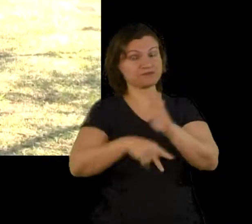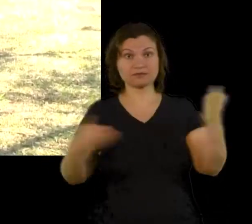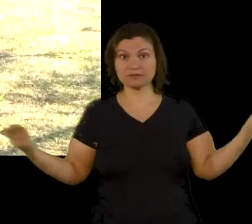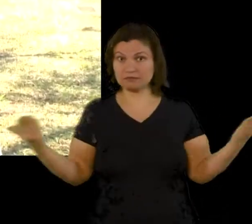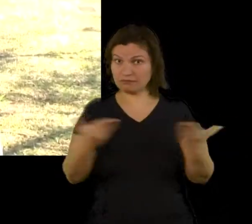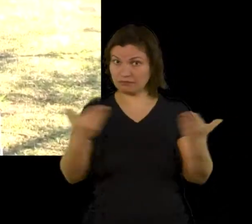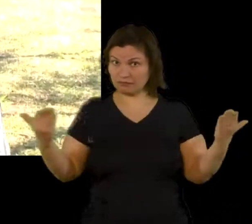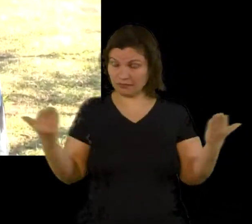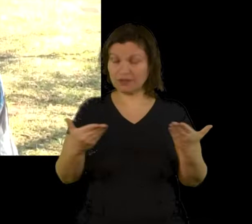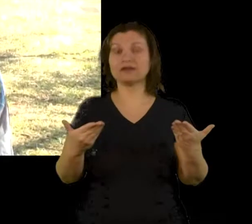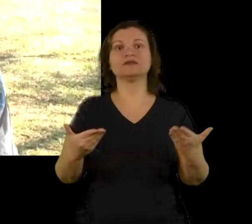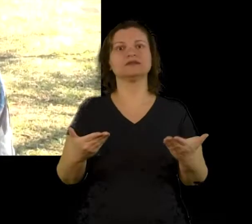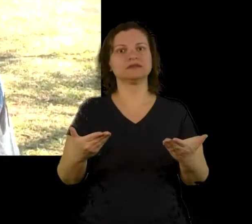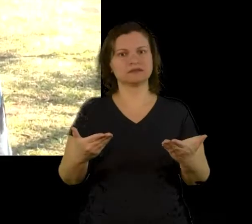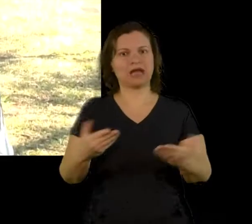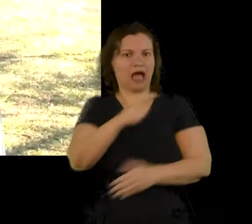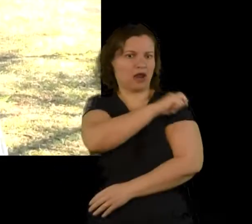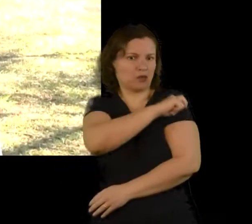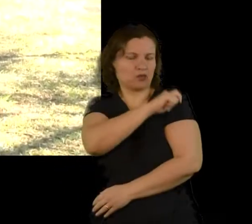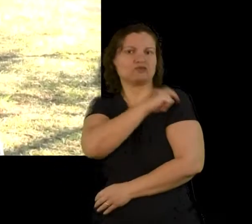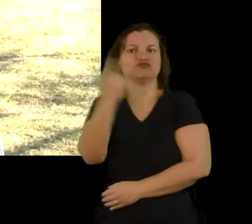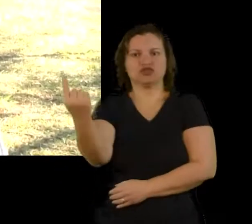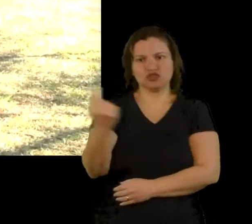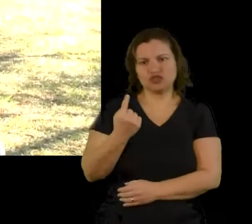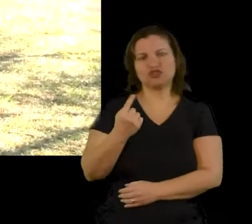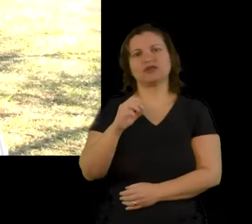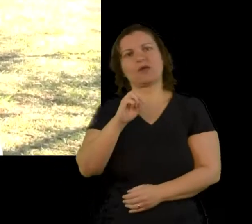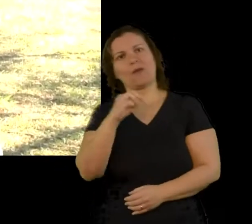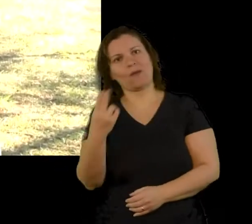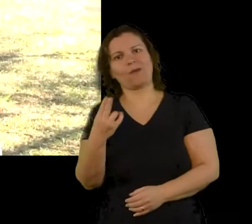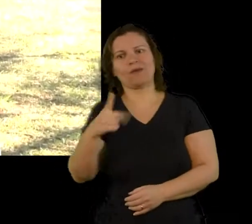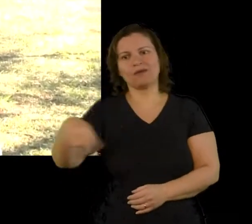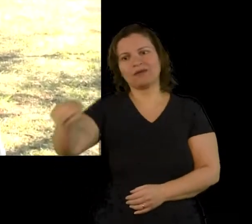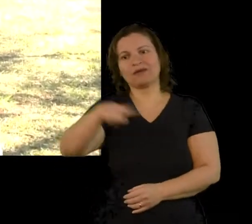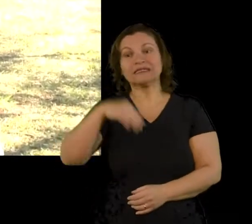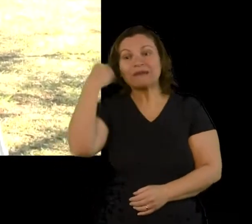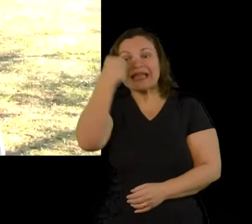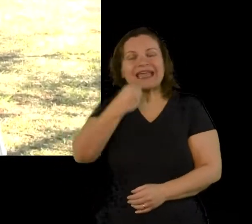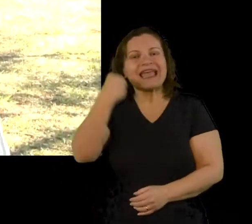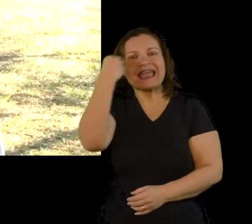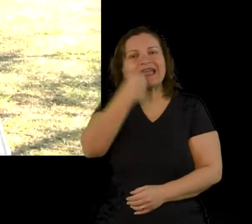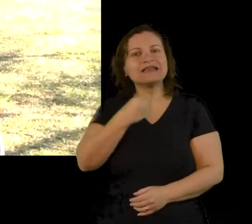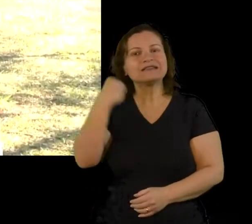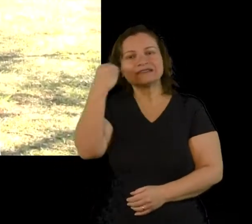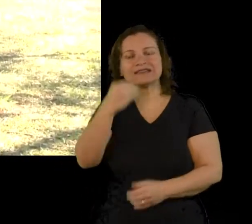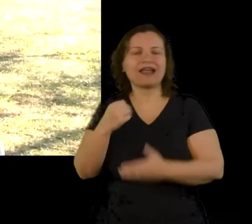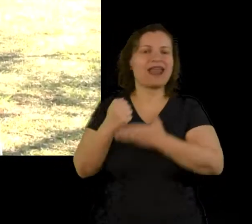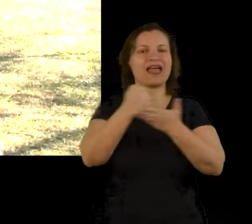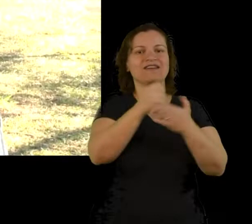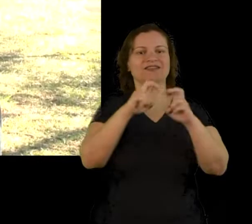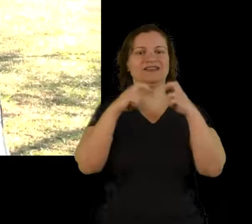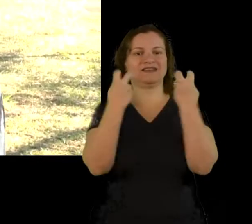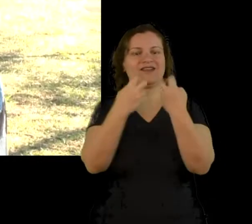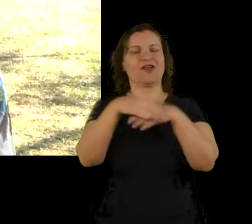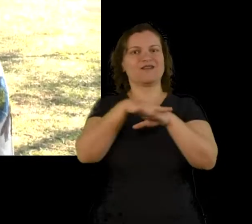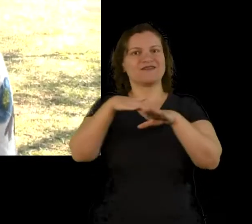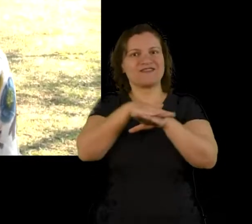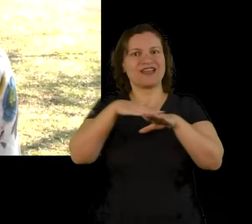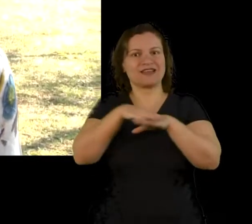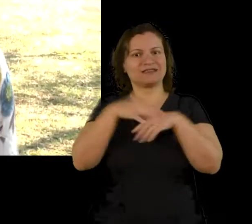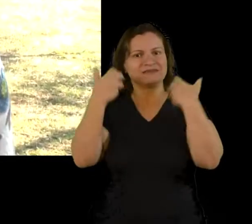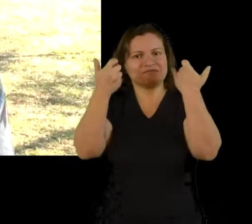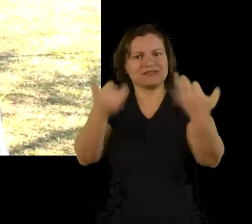ajuda tanto o estudante que chega e eles têm essa experiência e leva na roda de conversa, conta